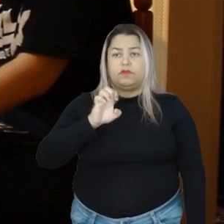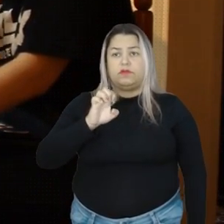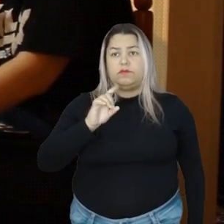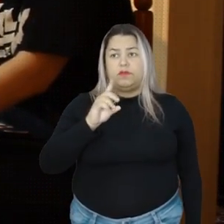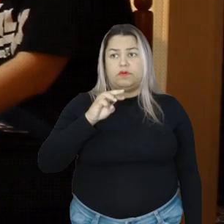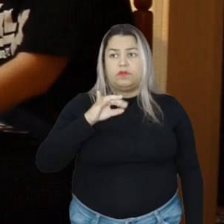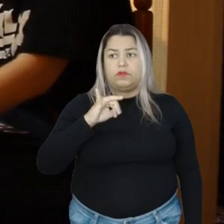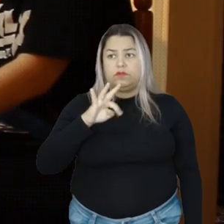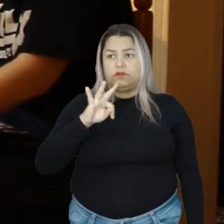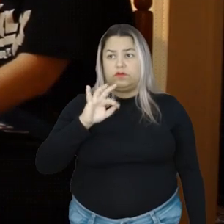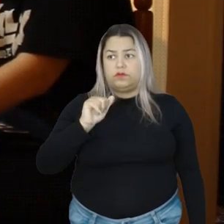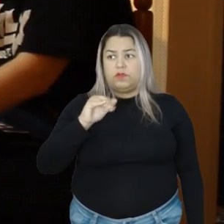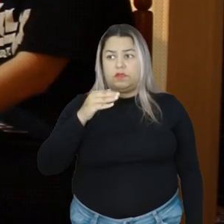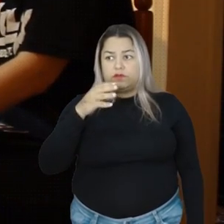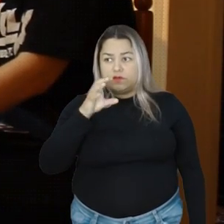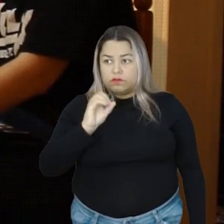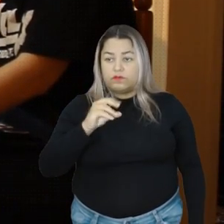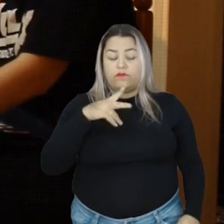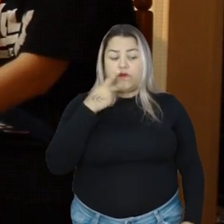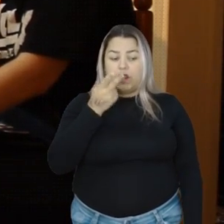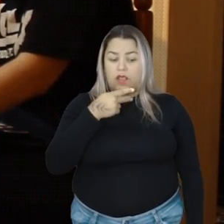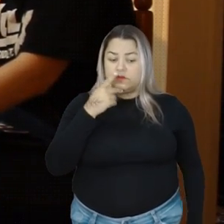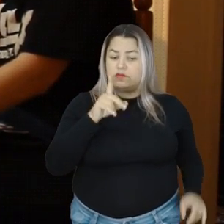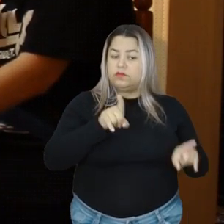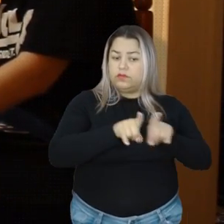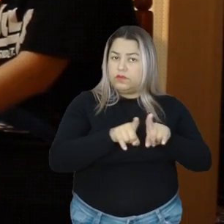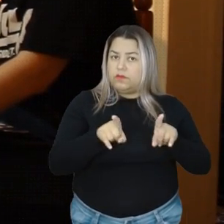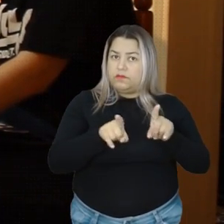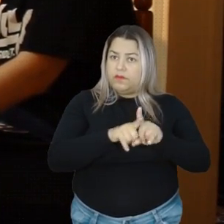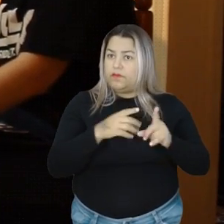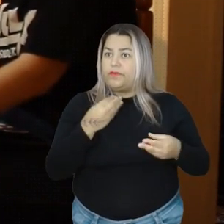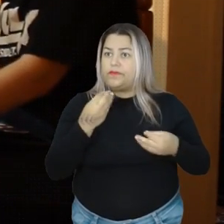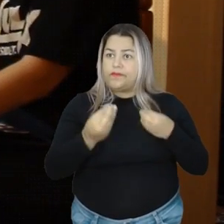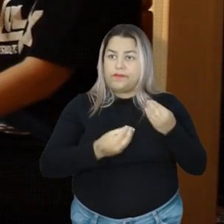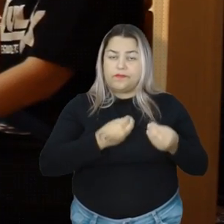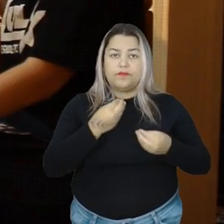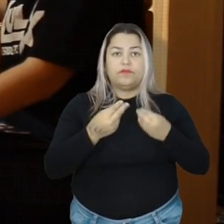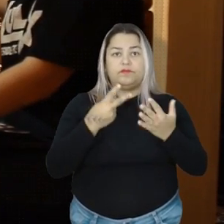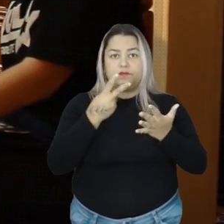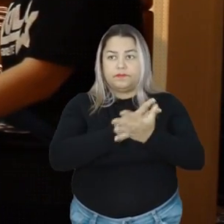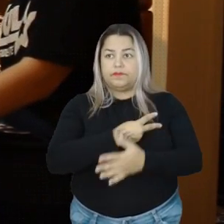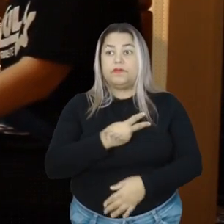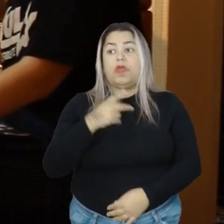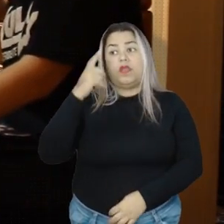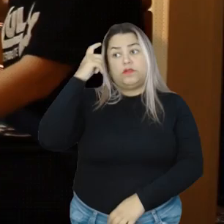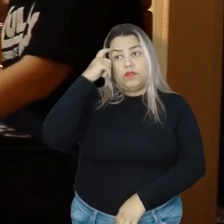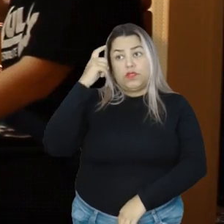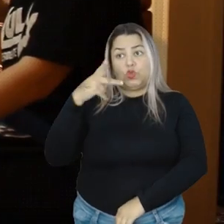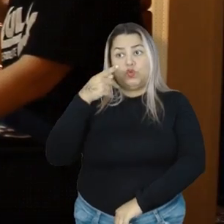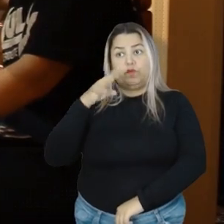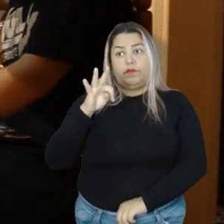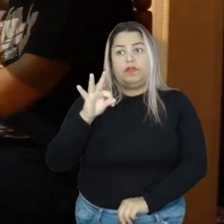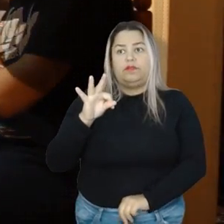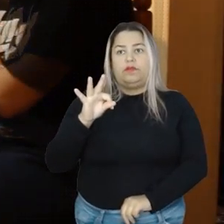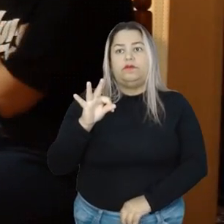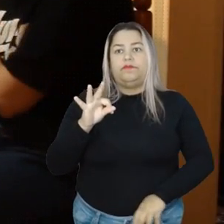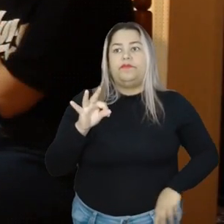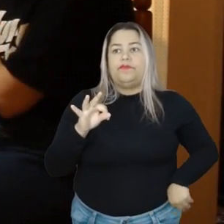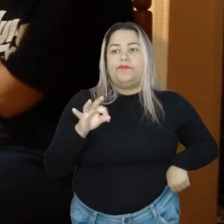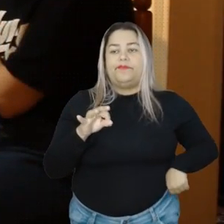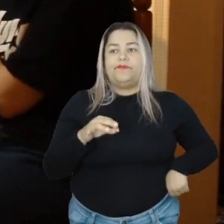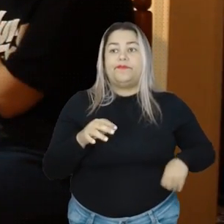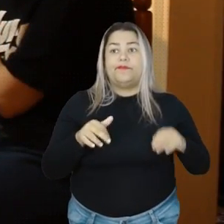fundação do partido, a gente queria que tu contasse um pouco desse período, como é que foi pro senhor, de onde é que veio a ideia do PT. O